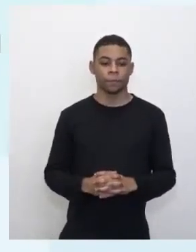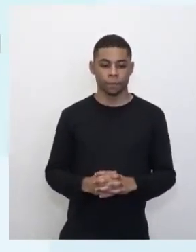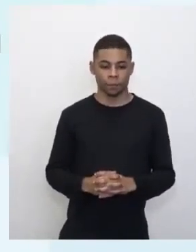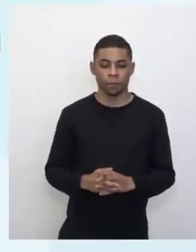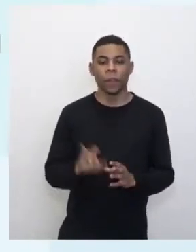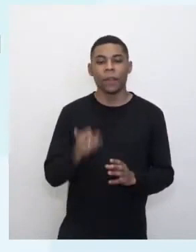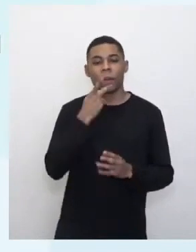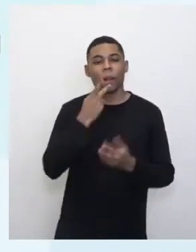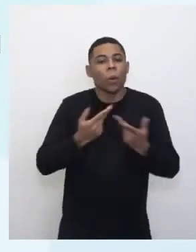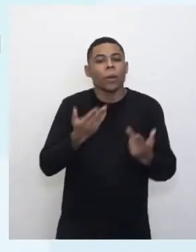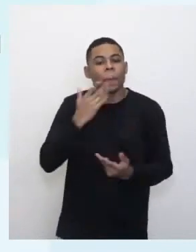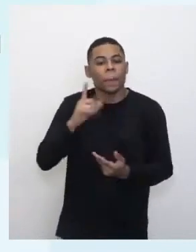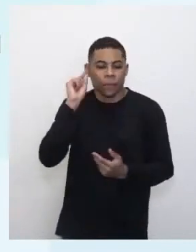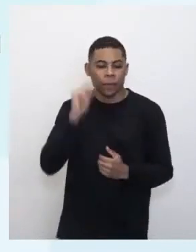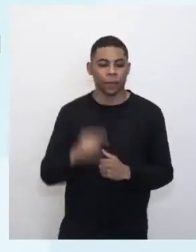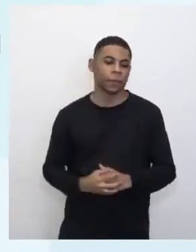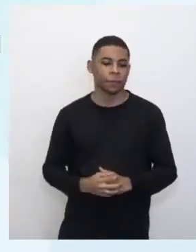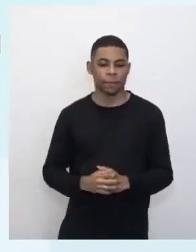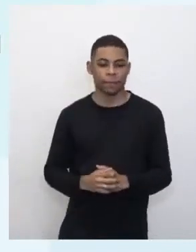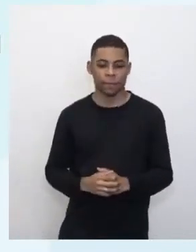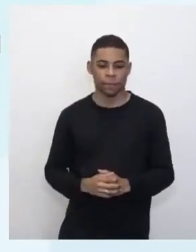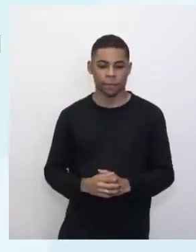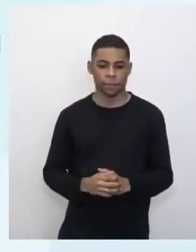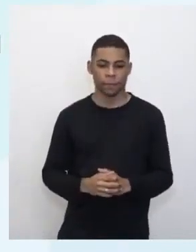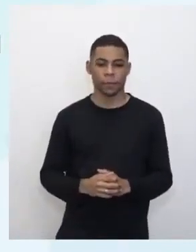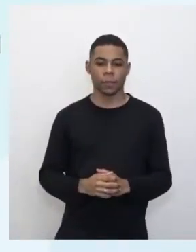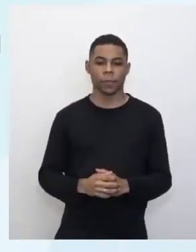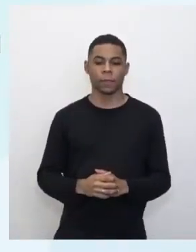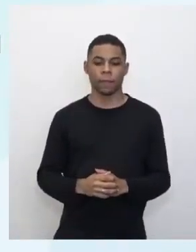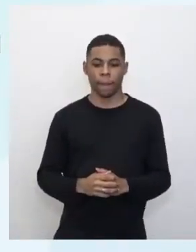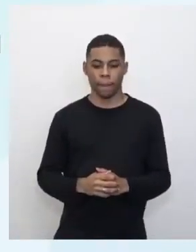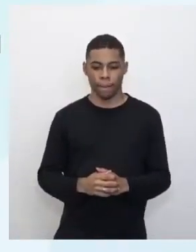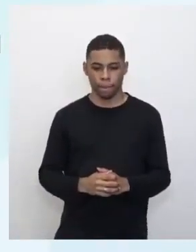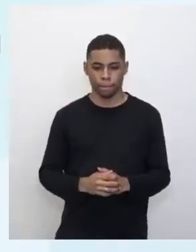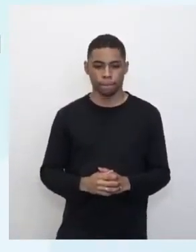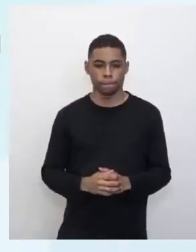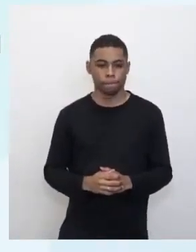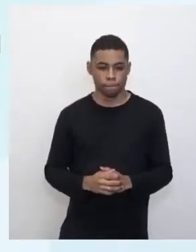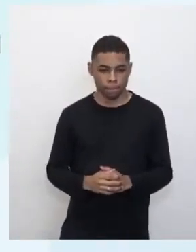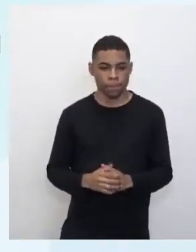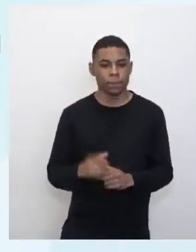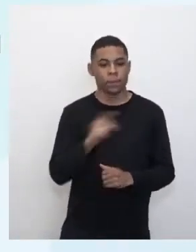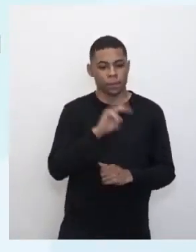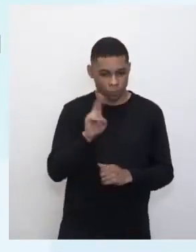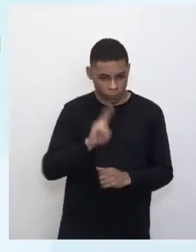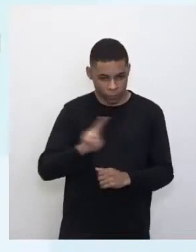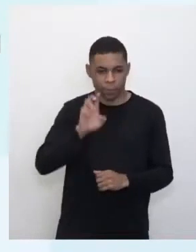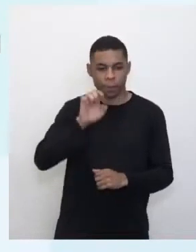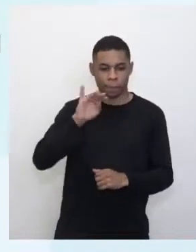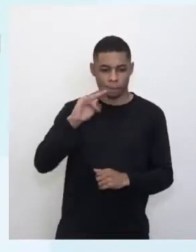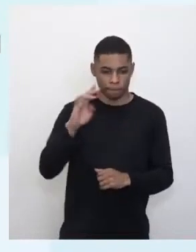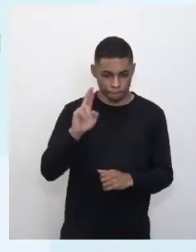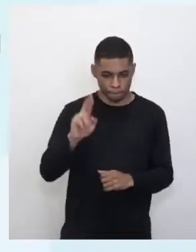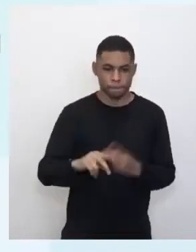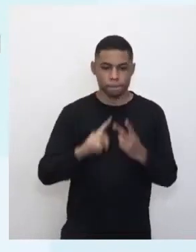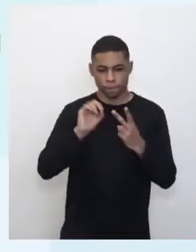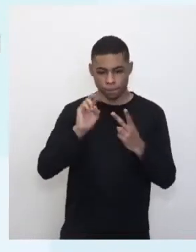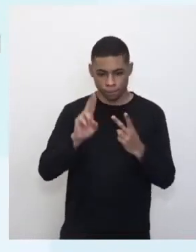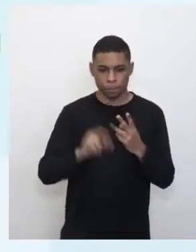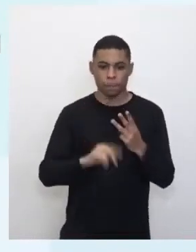sobre preferências. Identify the use of either or and neither nor. Identificar o uso de